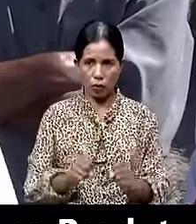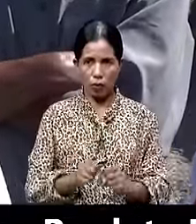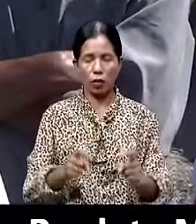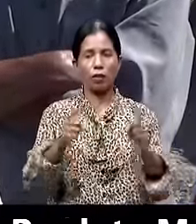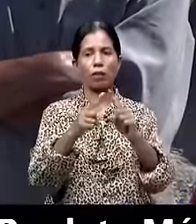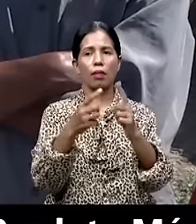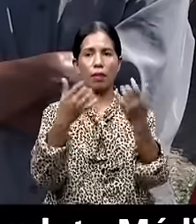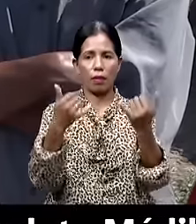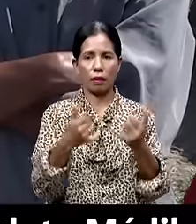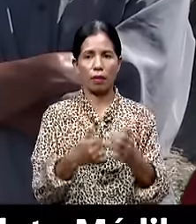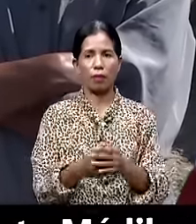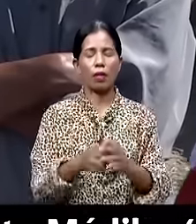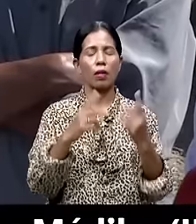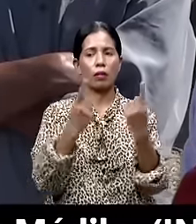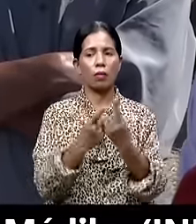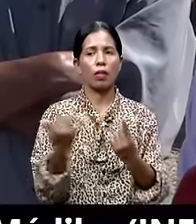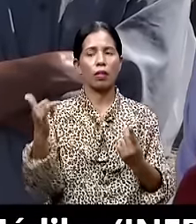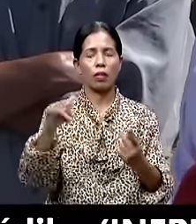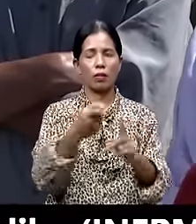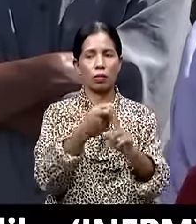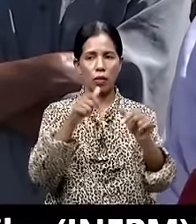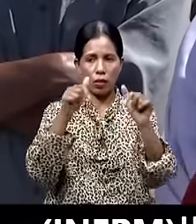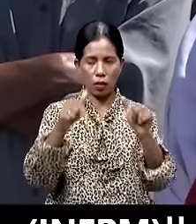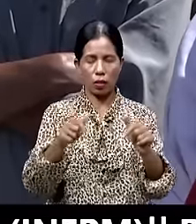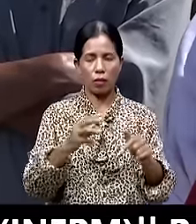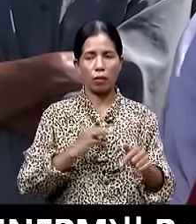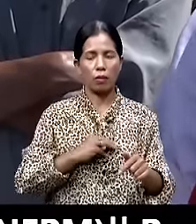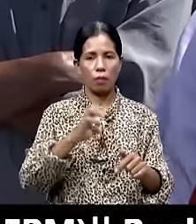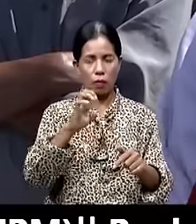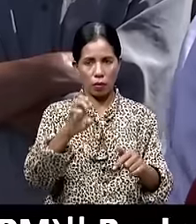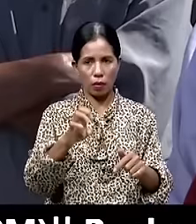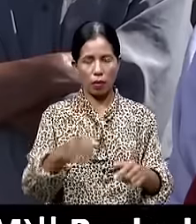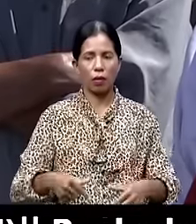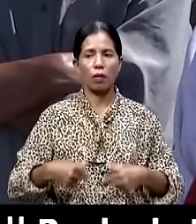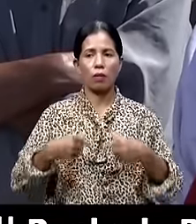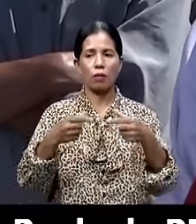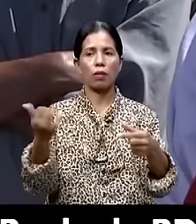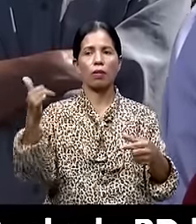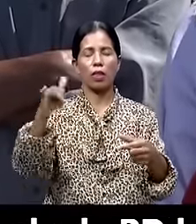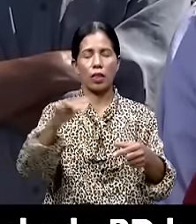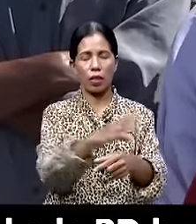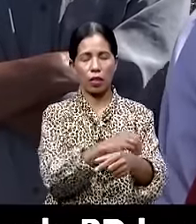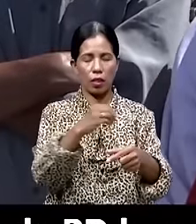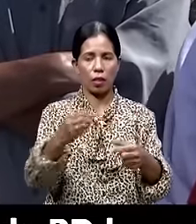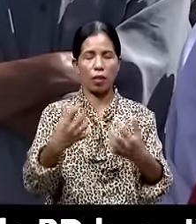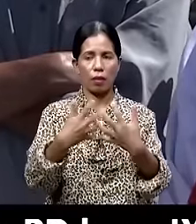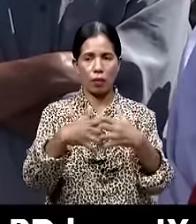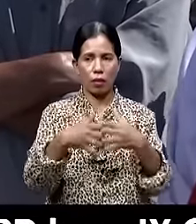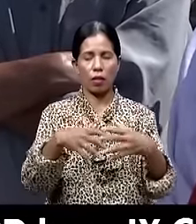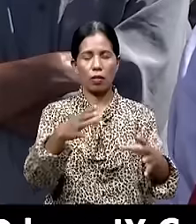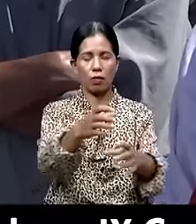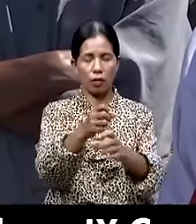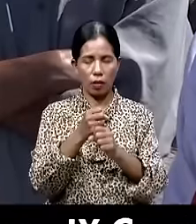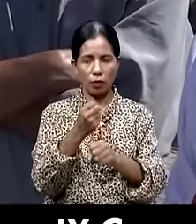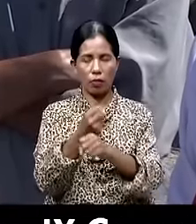próprio companhia Sira Rússia Né, Rússia Maubici Oan Sira, mas fornece Sira né máquina para atubele foto e fato